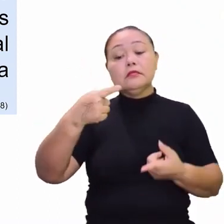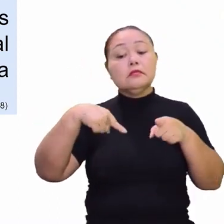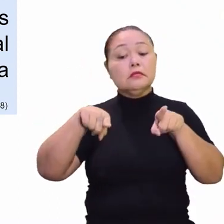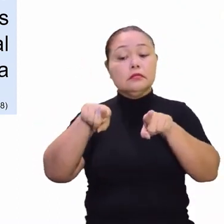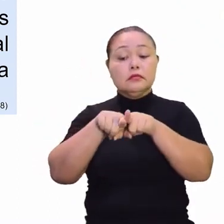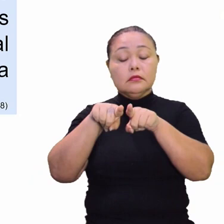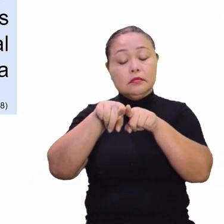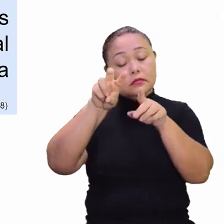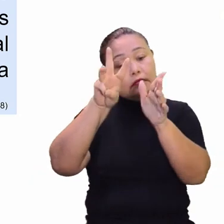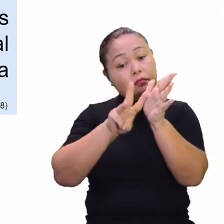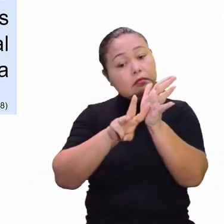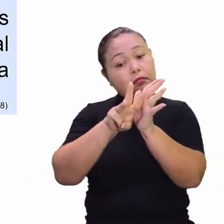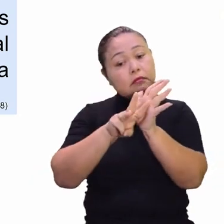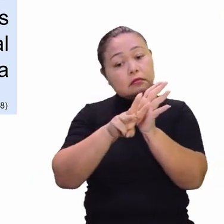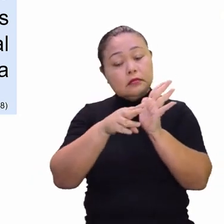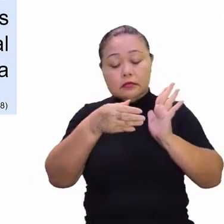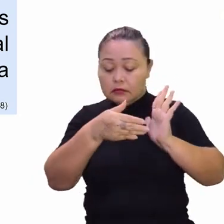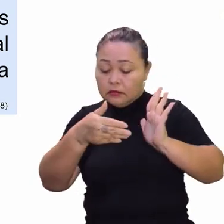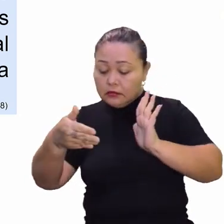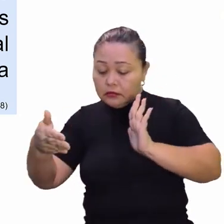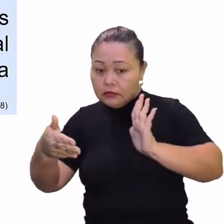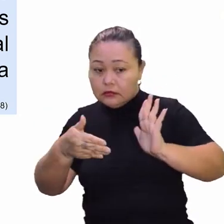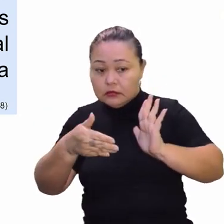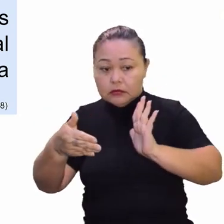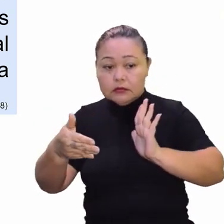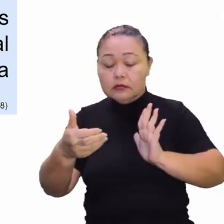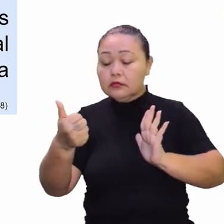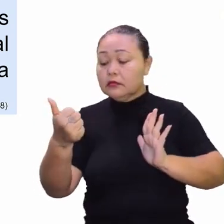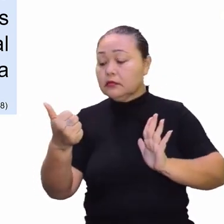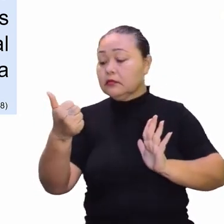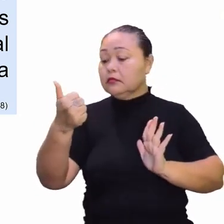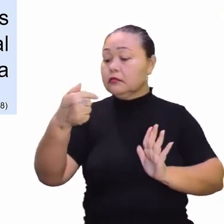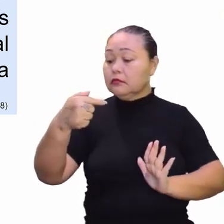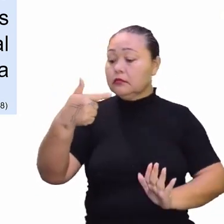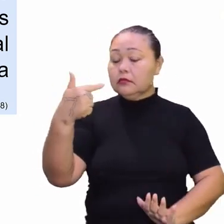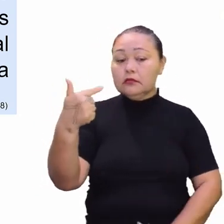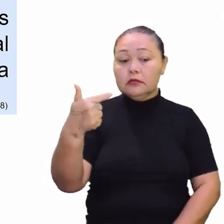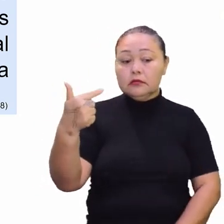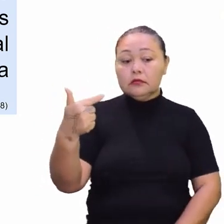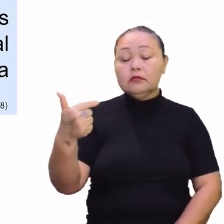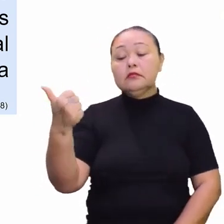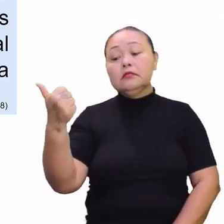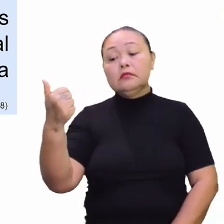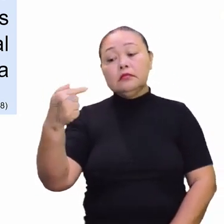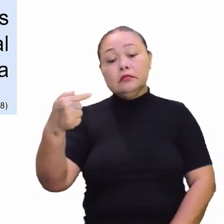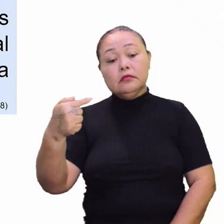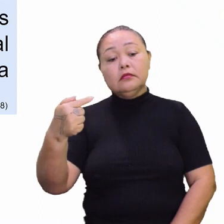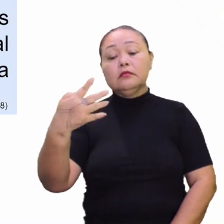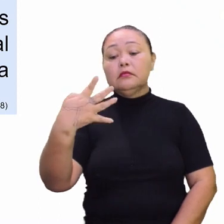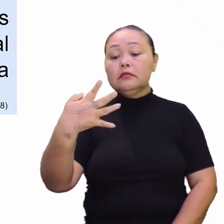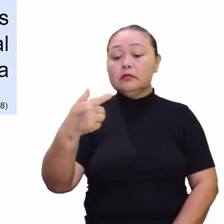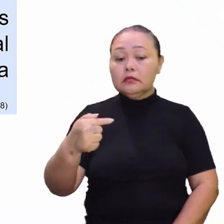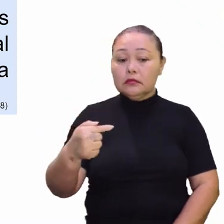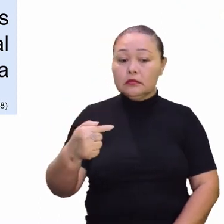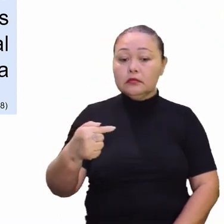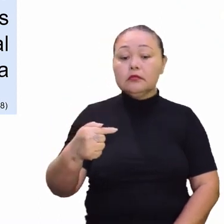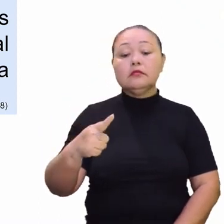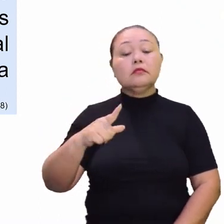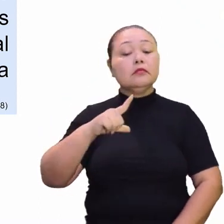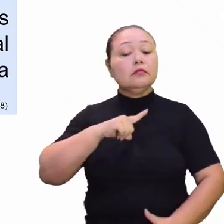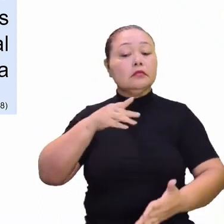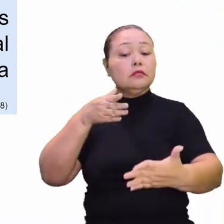No período de 1722 até 1747, houve uma redefinição